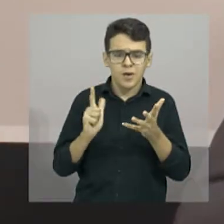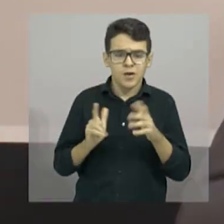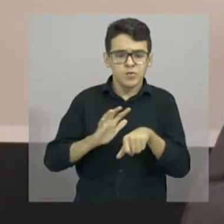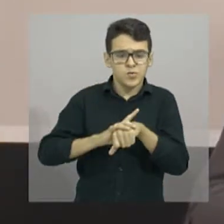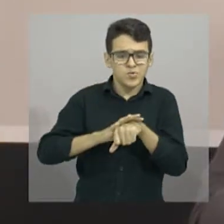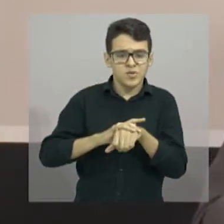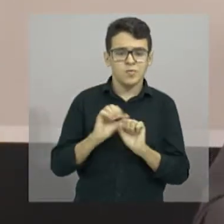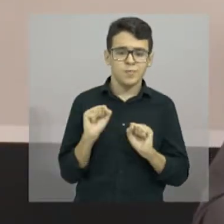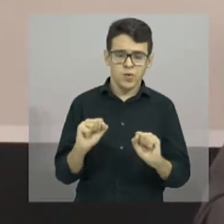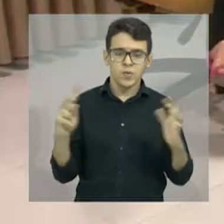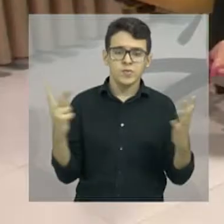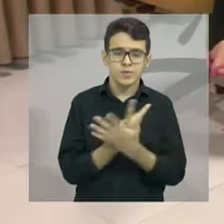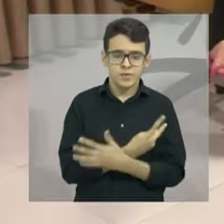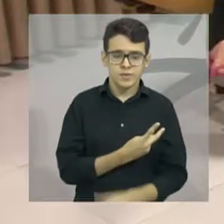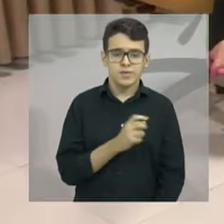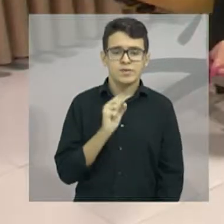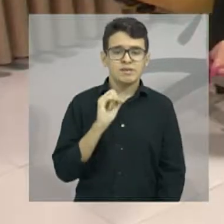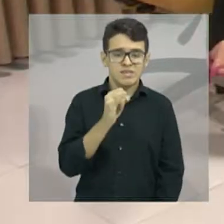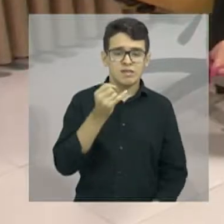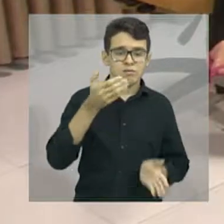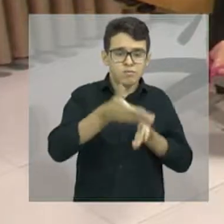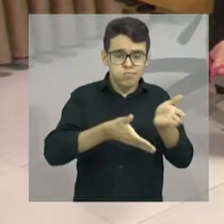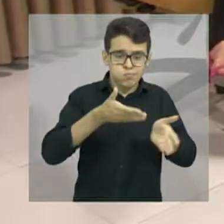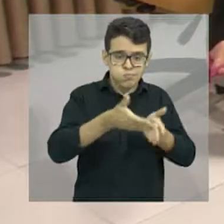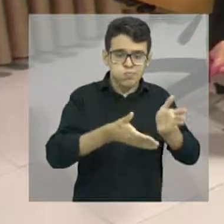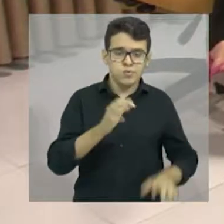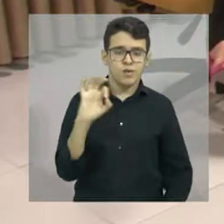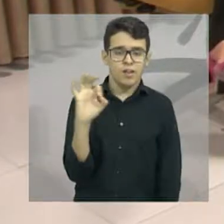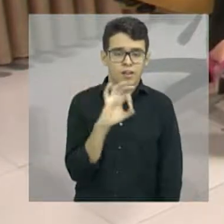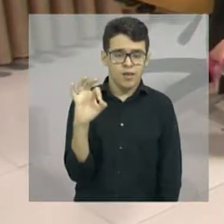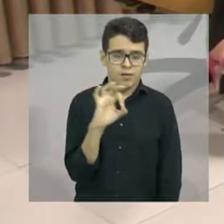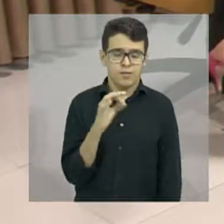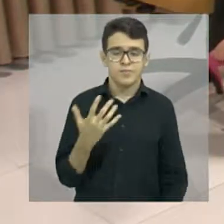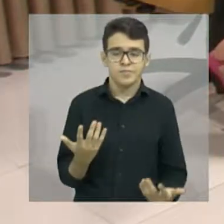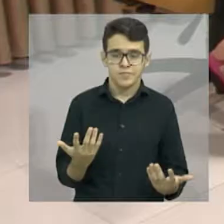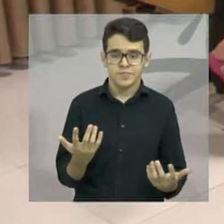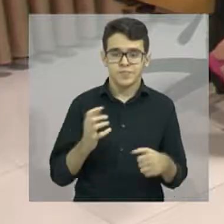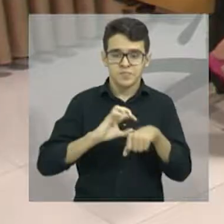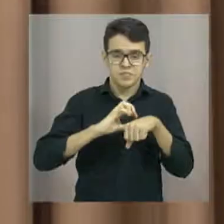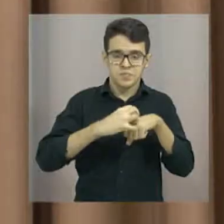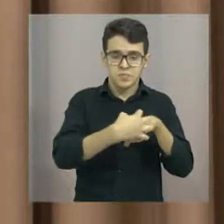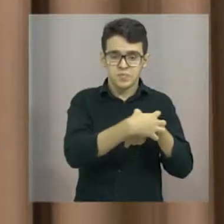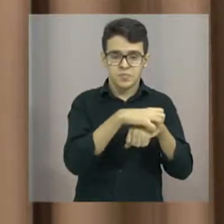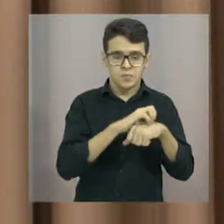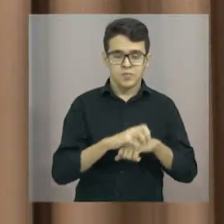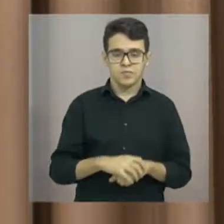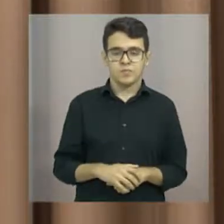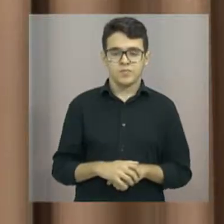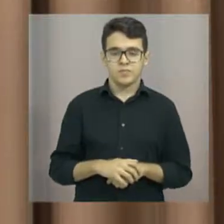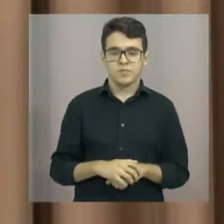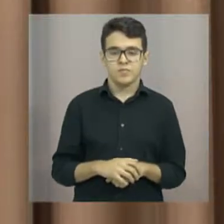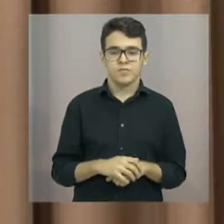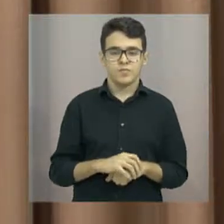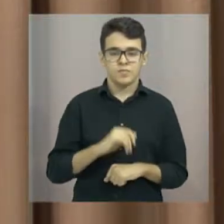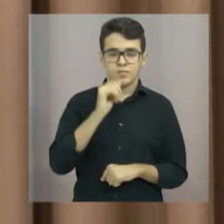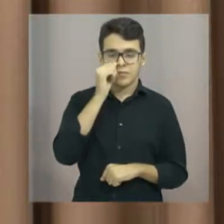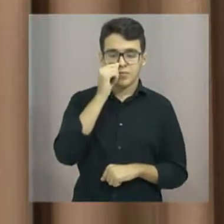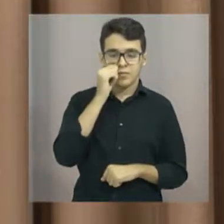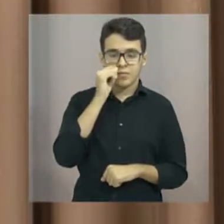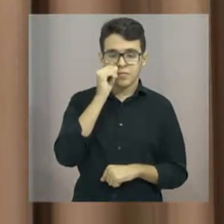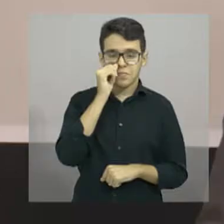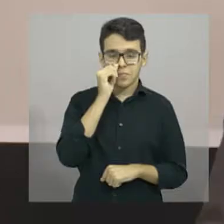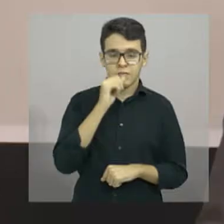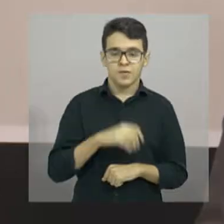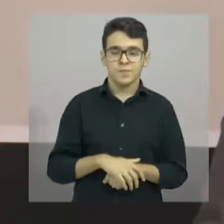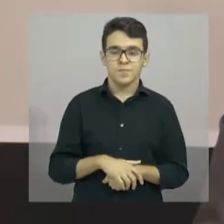podem piorar a partir da chikungunya, que às vezes, como eu disse aqui, pode até ser recuperado, né, em 1